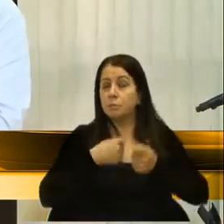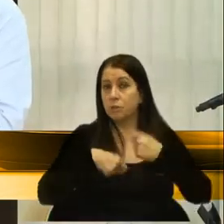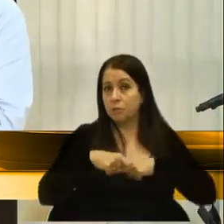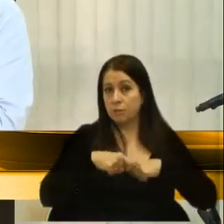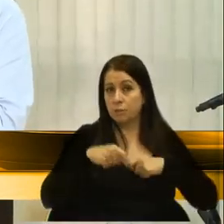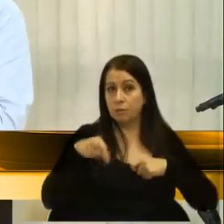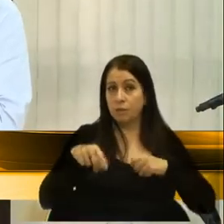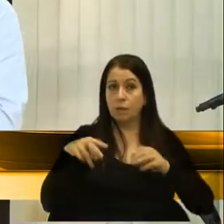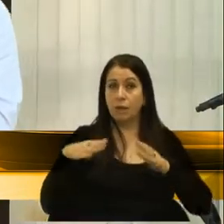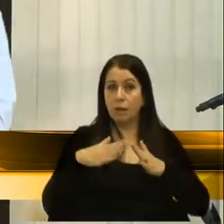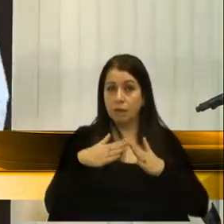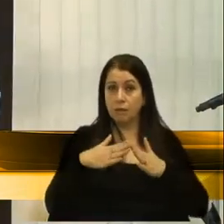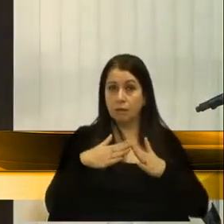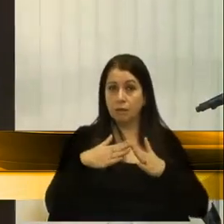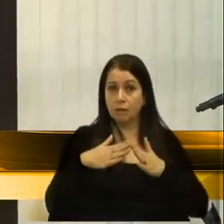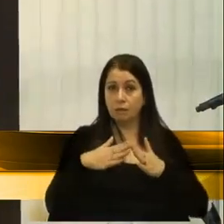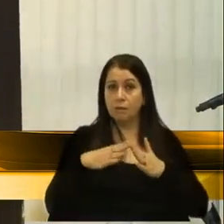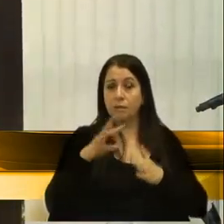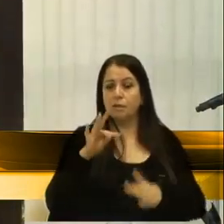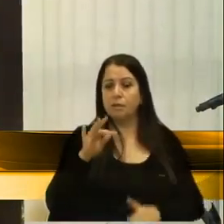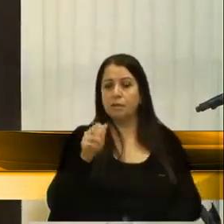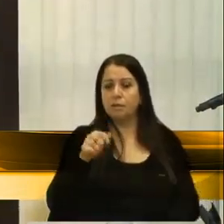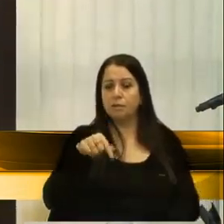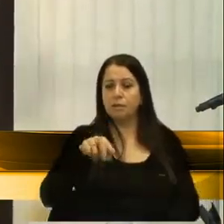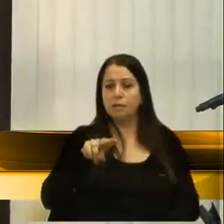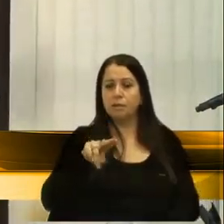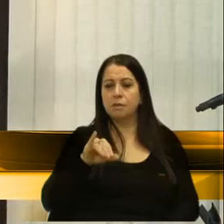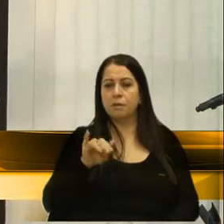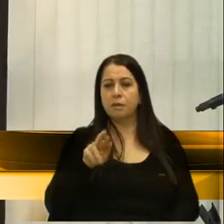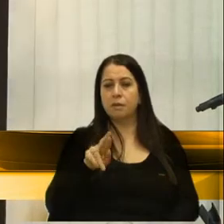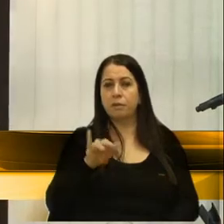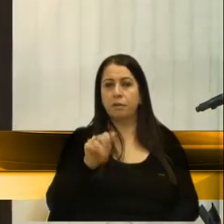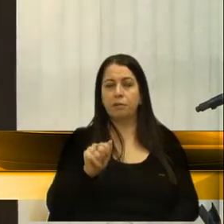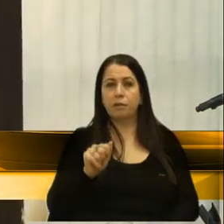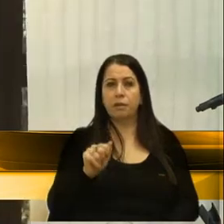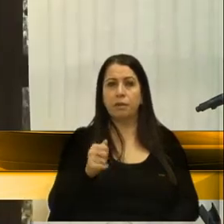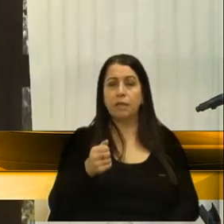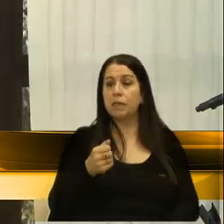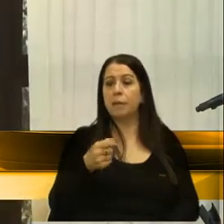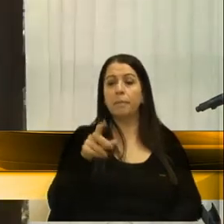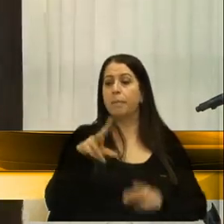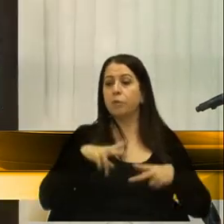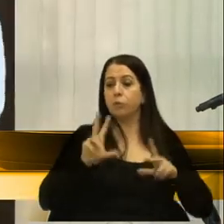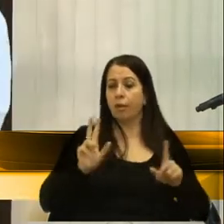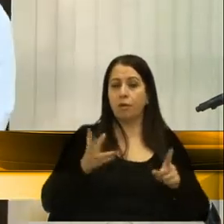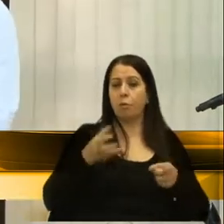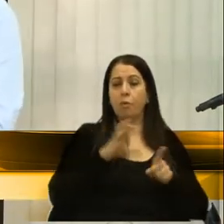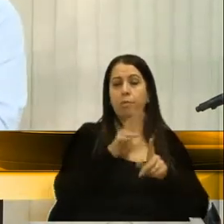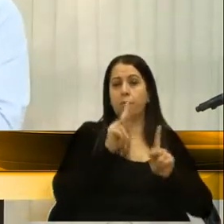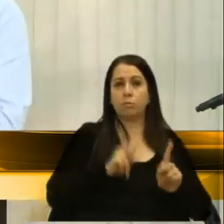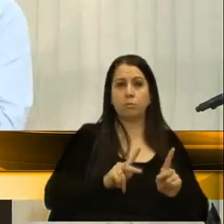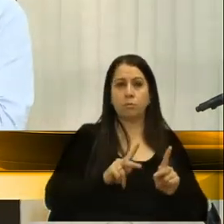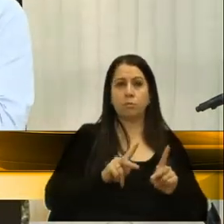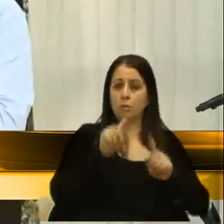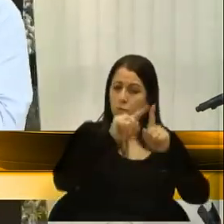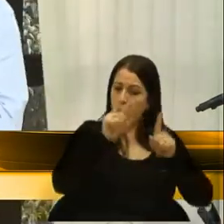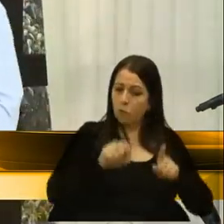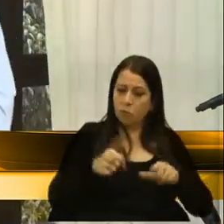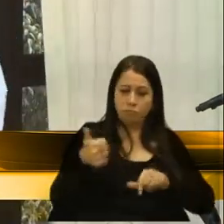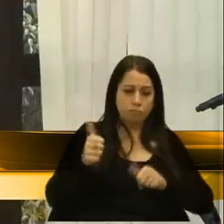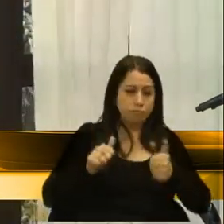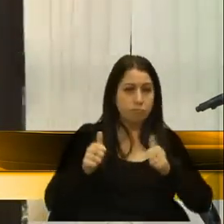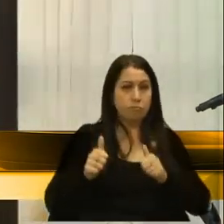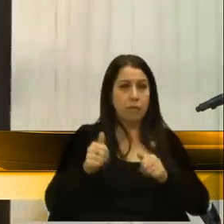casa. A questão da taquigrafia não é uma questão pessoal contra nenhum taquígrafo. São servidores qualificadíssimos. Aliás,